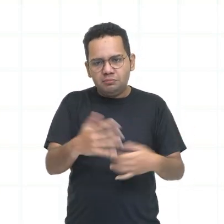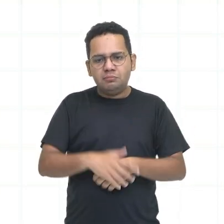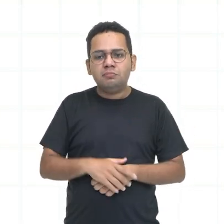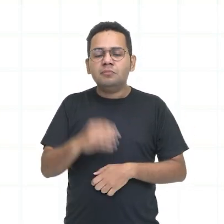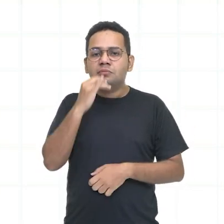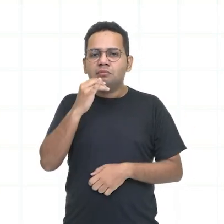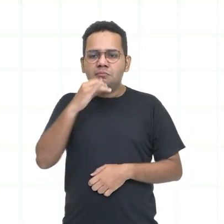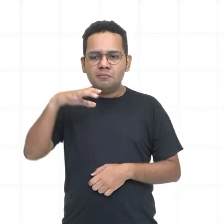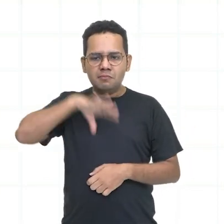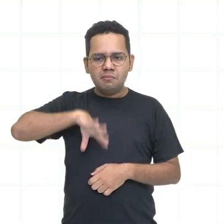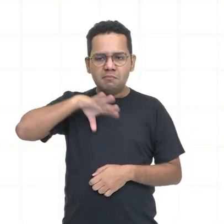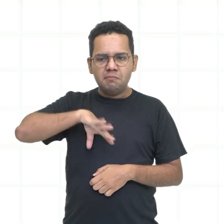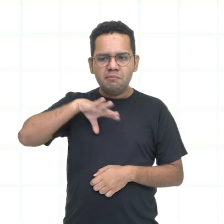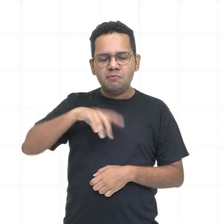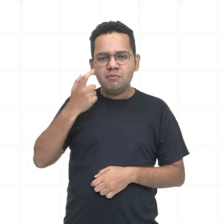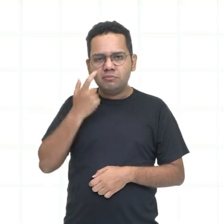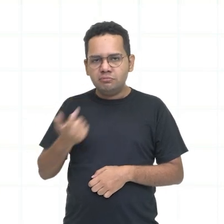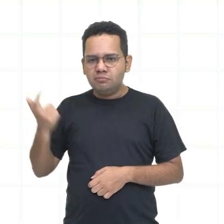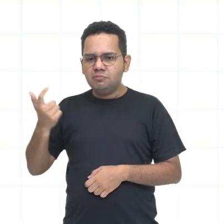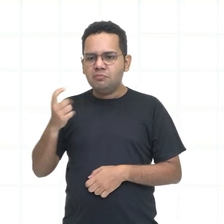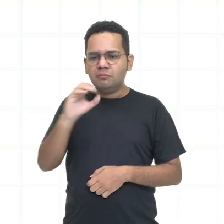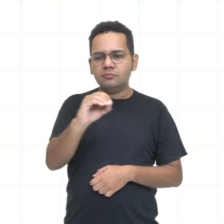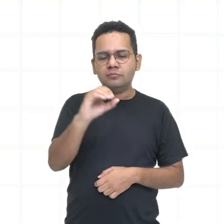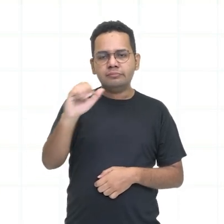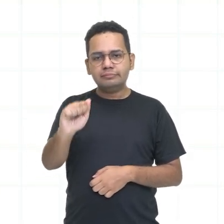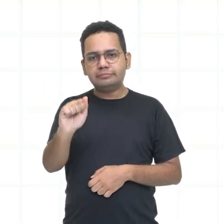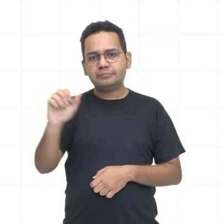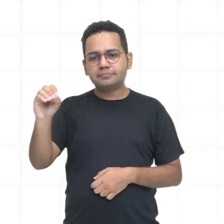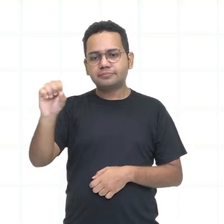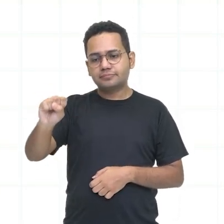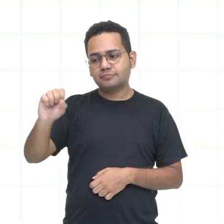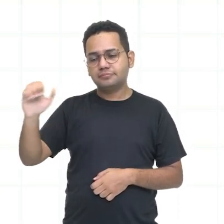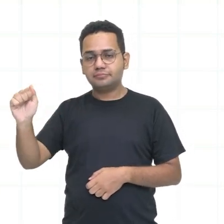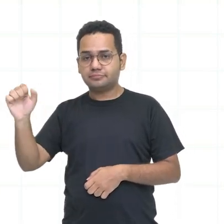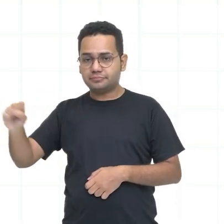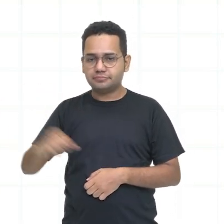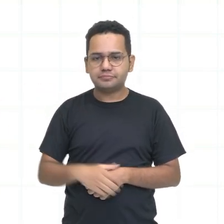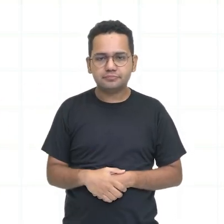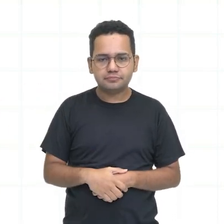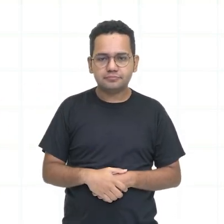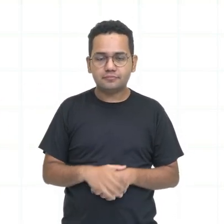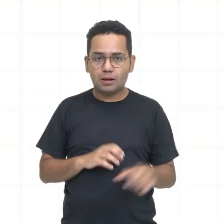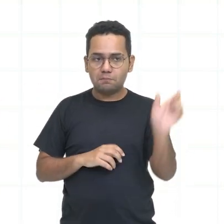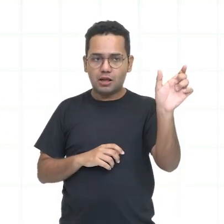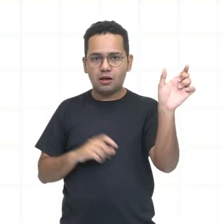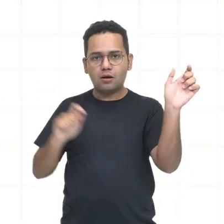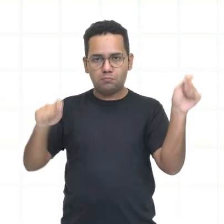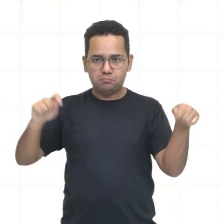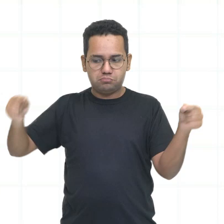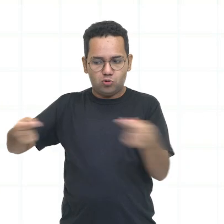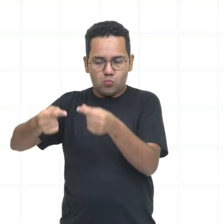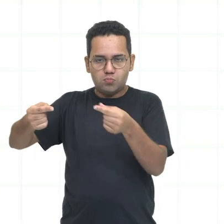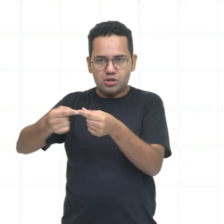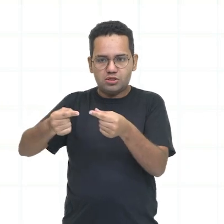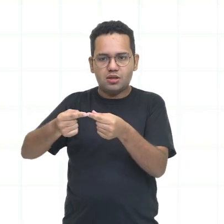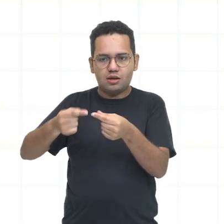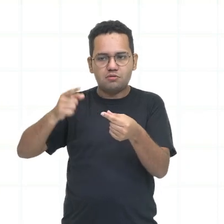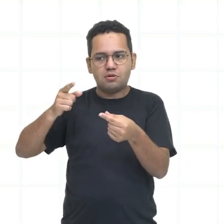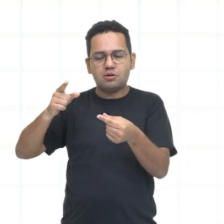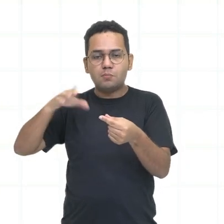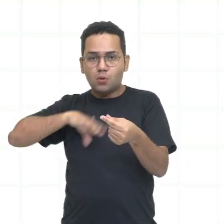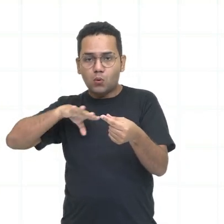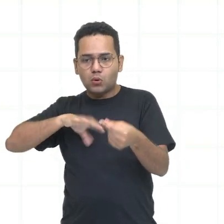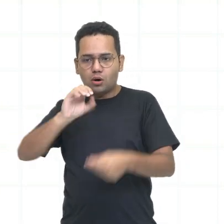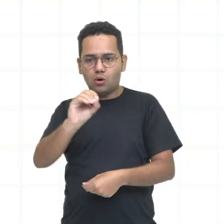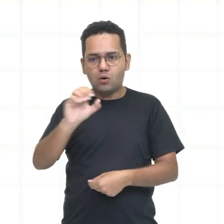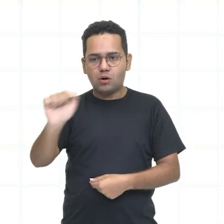os, as. Então, the pode significar o, a, os, as. A pronúncia desse